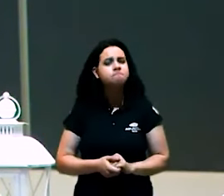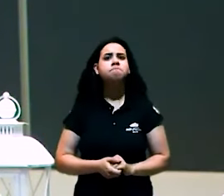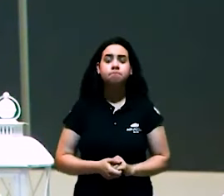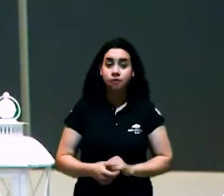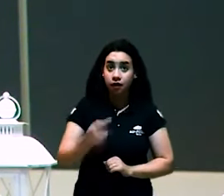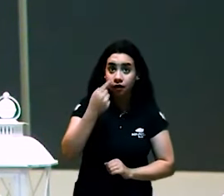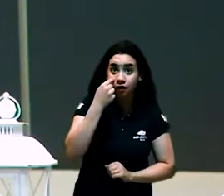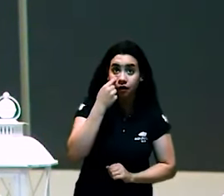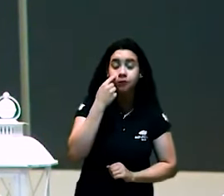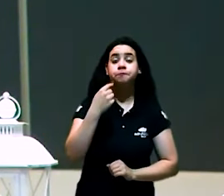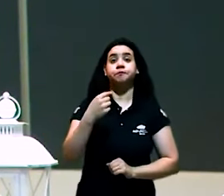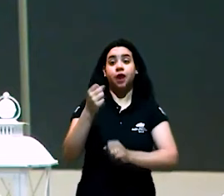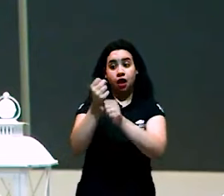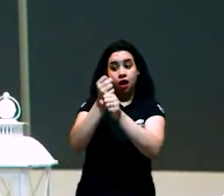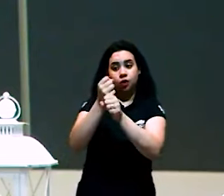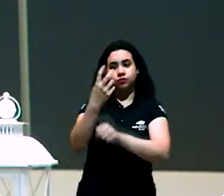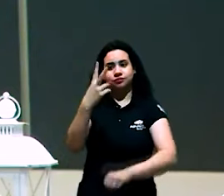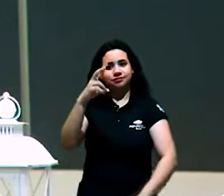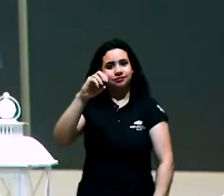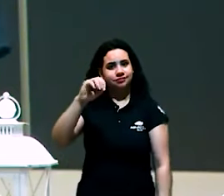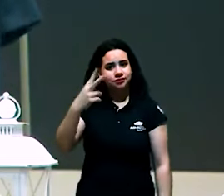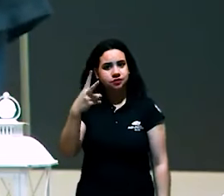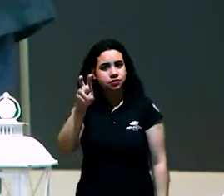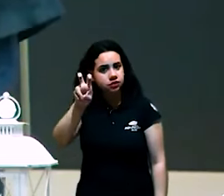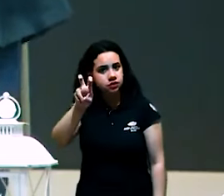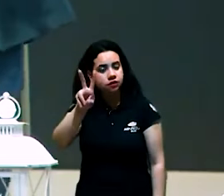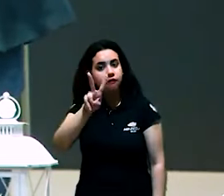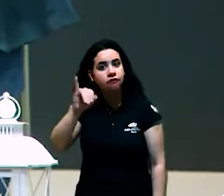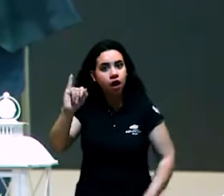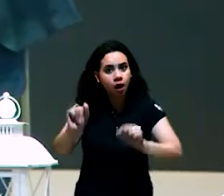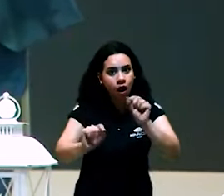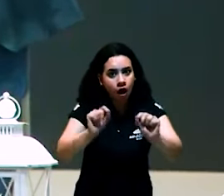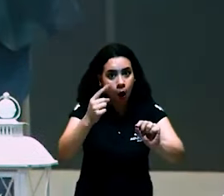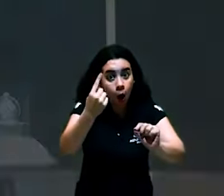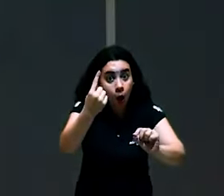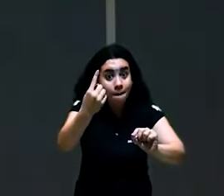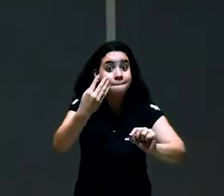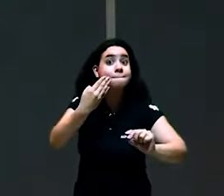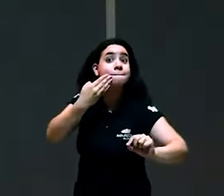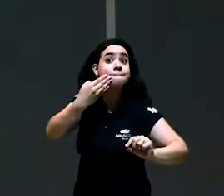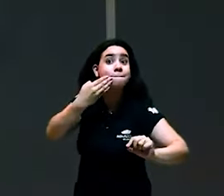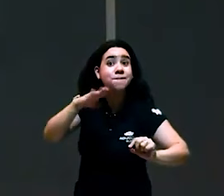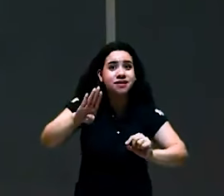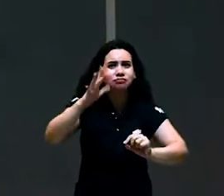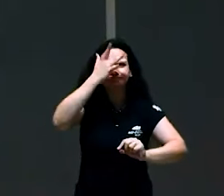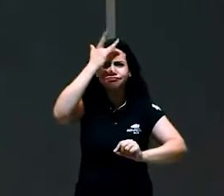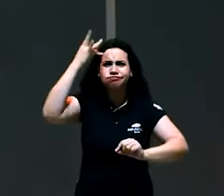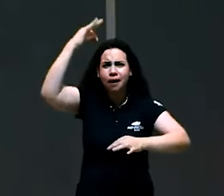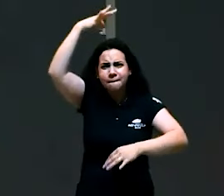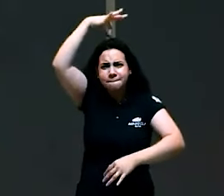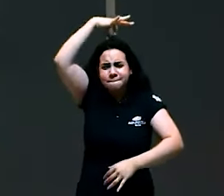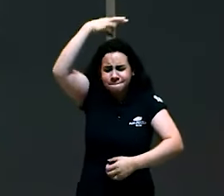no 23, no 24, no 25, haverá 1 bilhão de gente cheia do